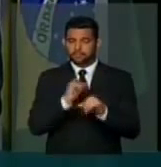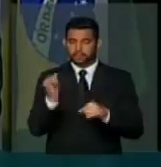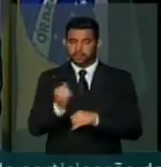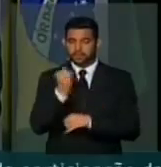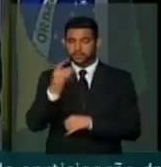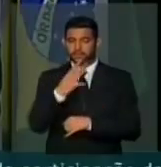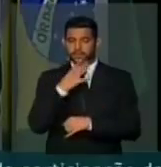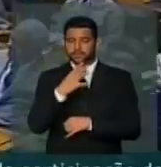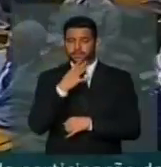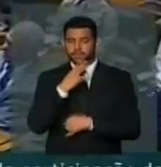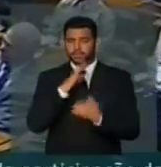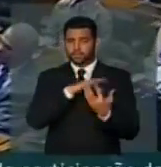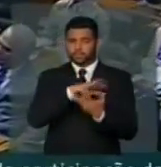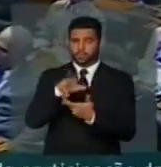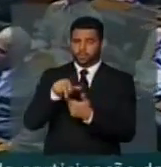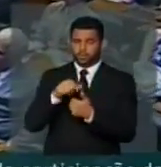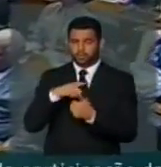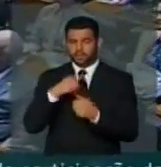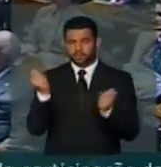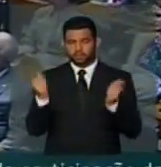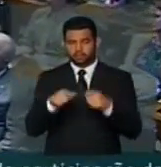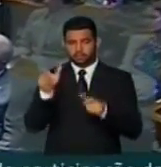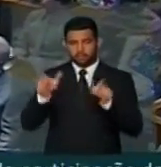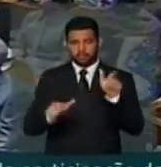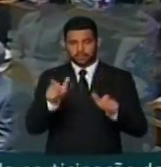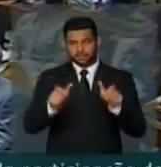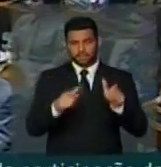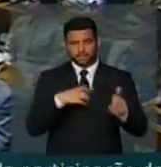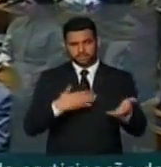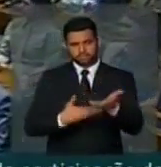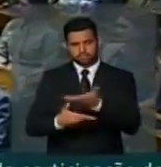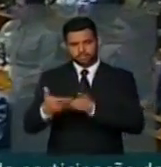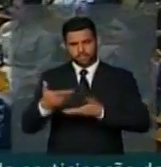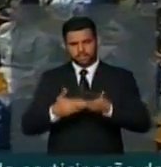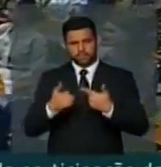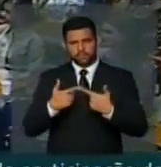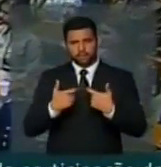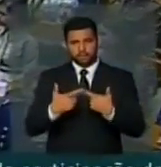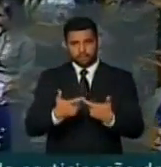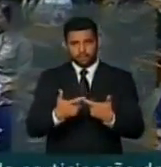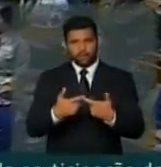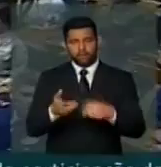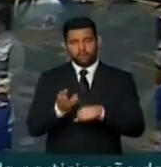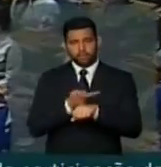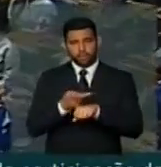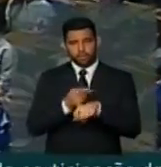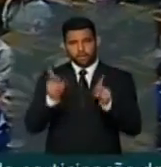Brasil é reconhecido internacionalmente pela sua alta capacidade de mediação de conflitos e